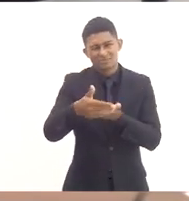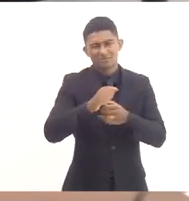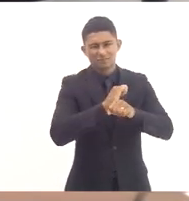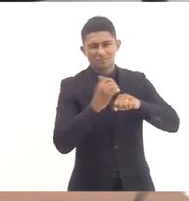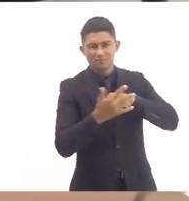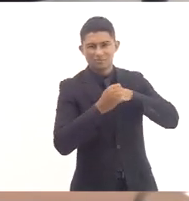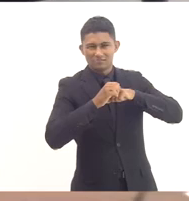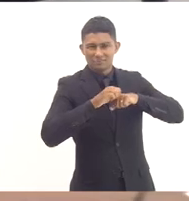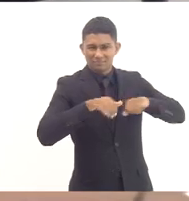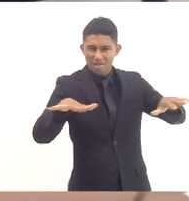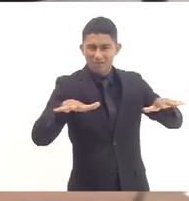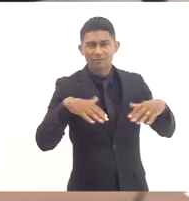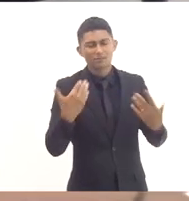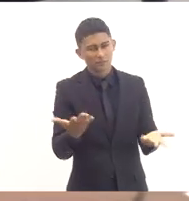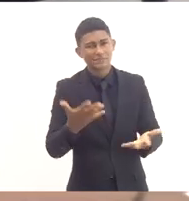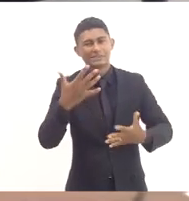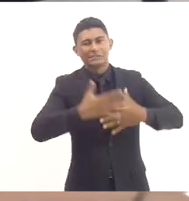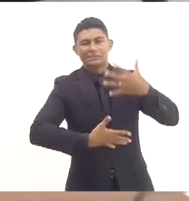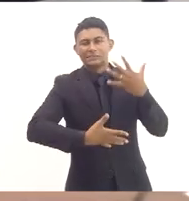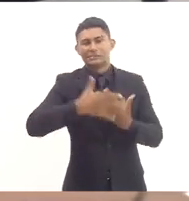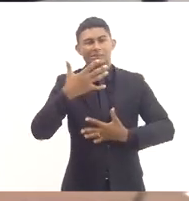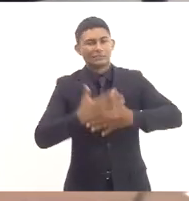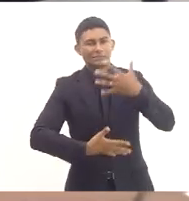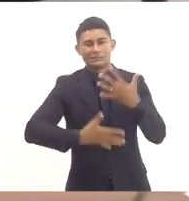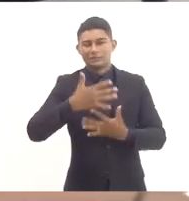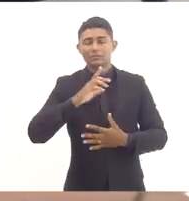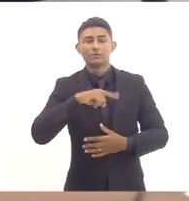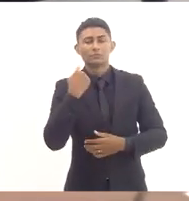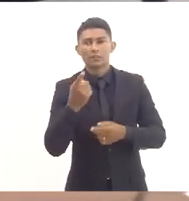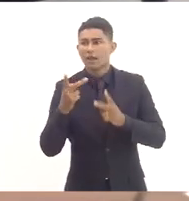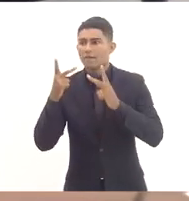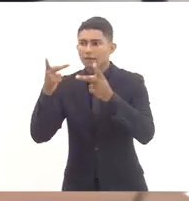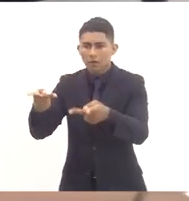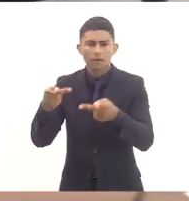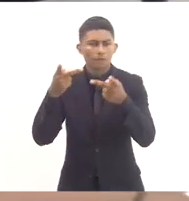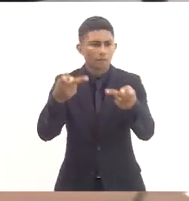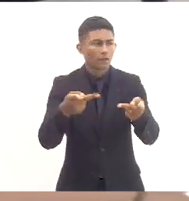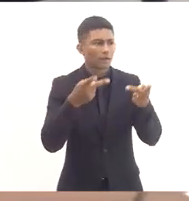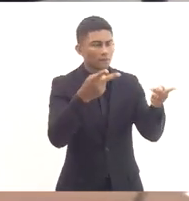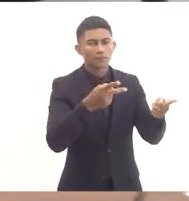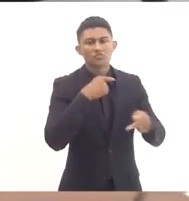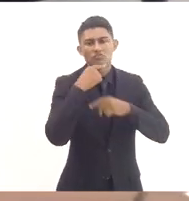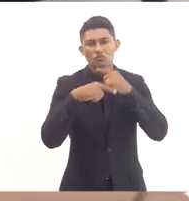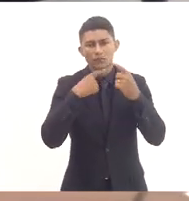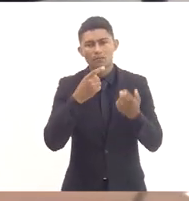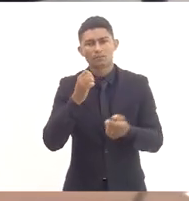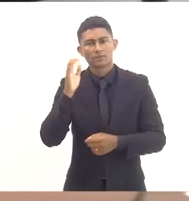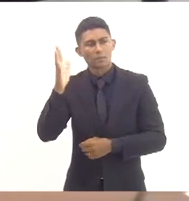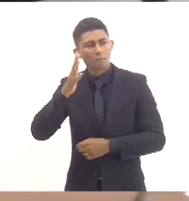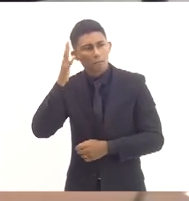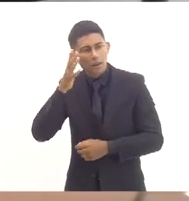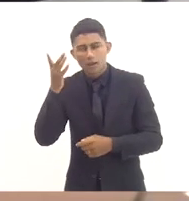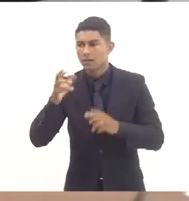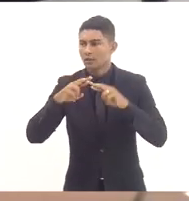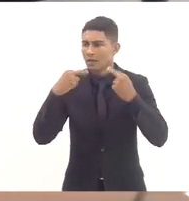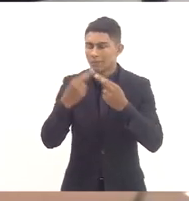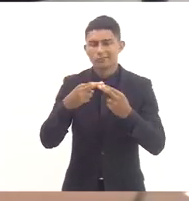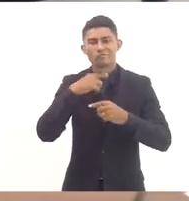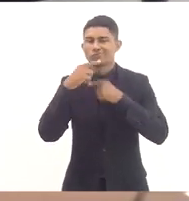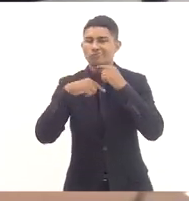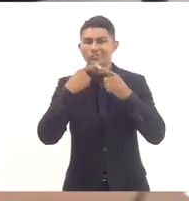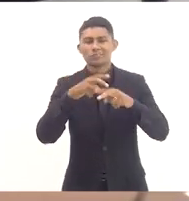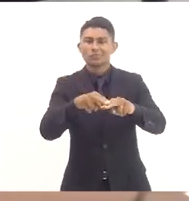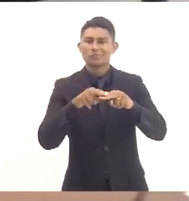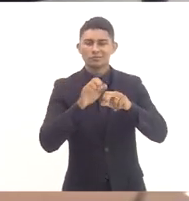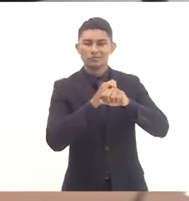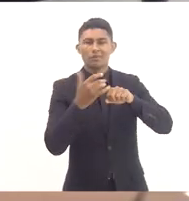atrapalhou muito Nós deixamos de fazer várias palestras várias audiências devido a